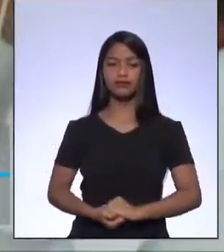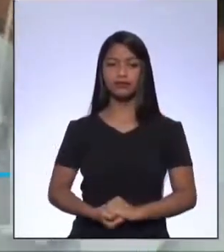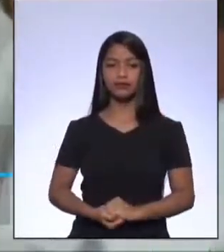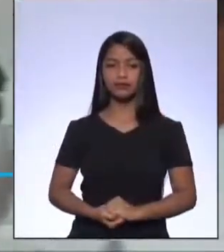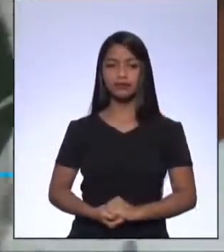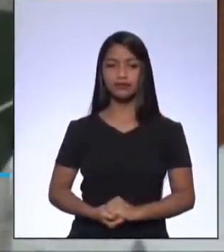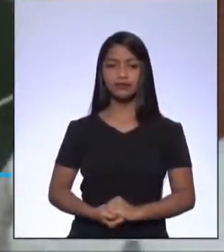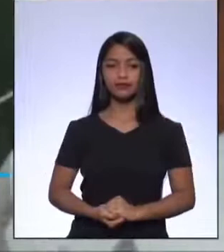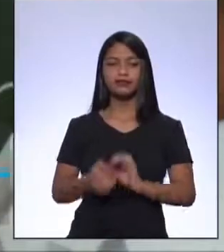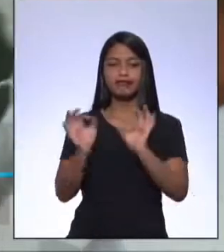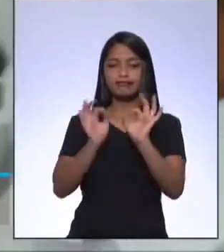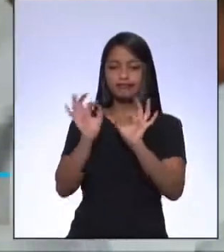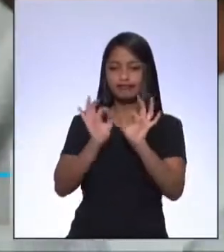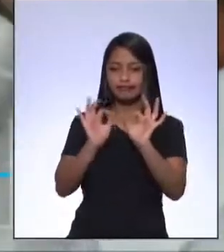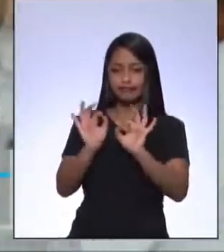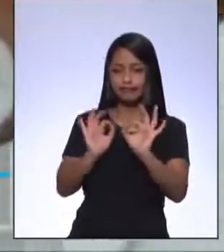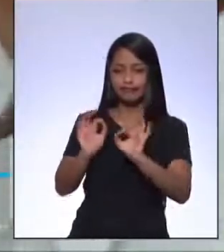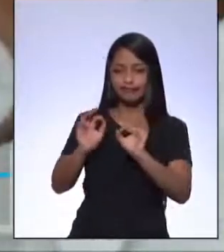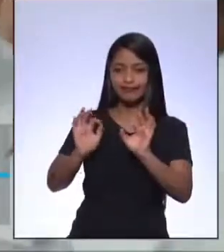deixar aqui um pouquinho mais...